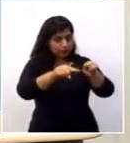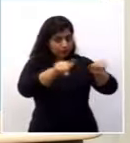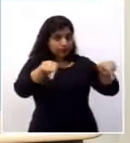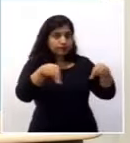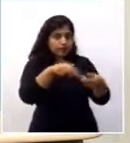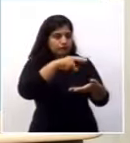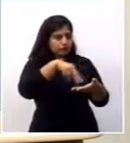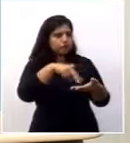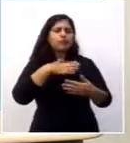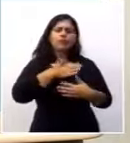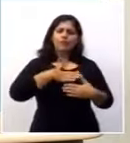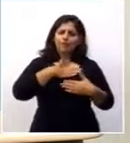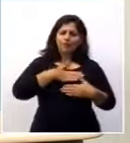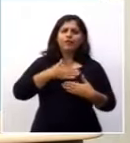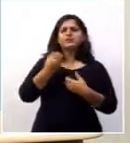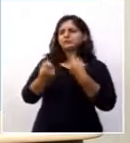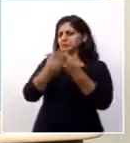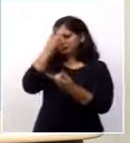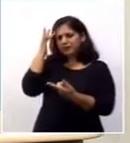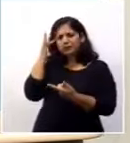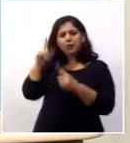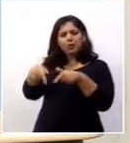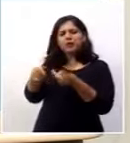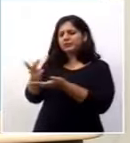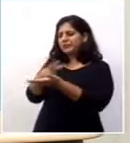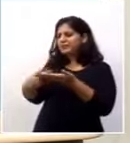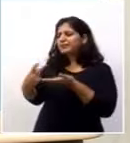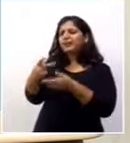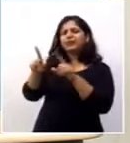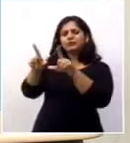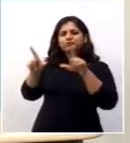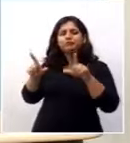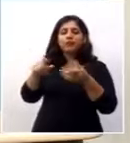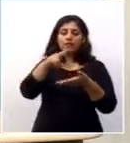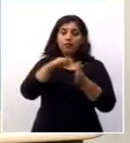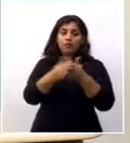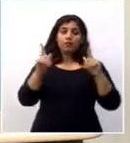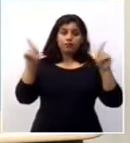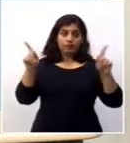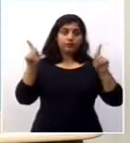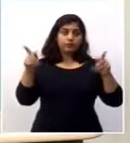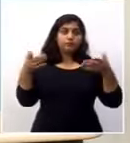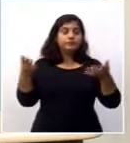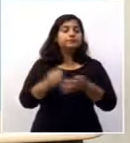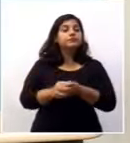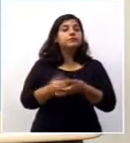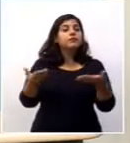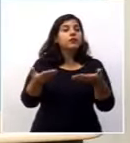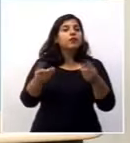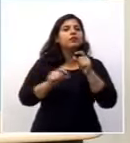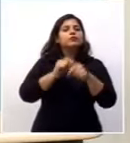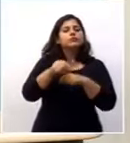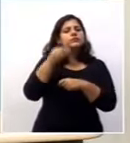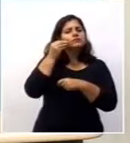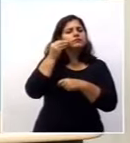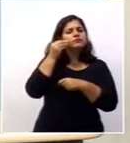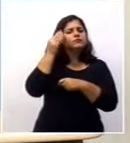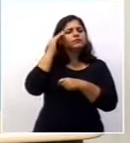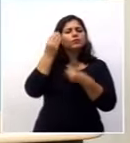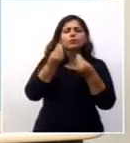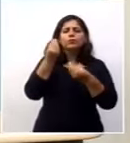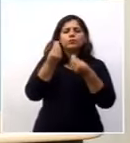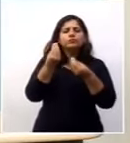leitura, já sei que gostam, alguns aí gostam de gibis, outros gostam de livros de aventura, nós vamos agora tentar entender um